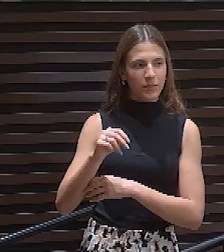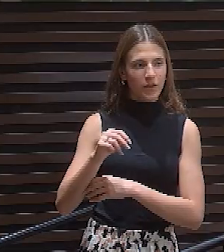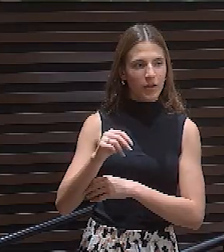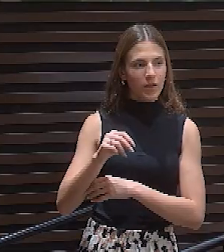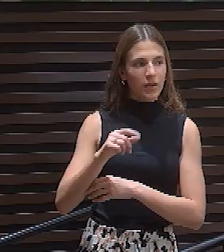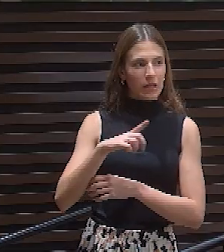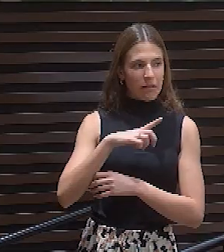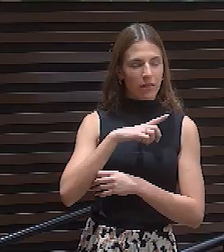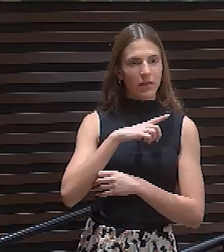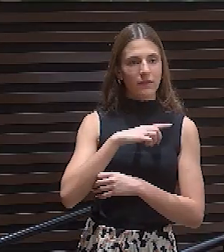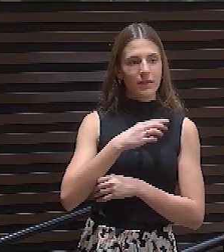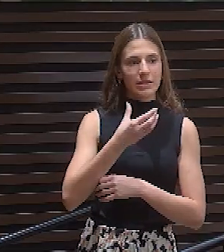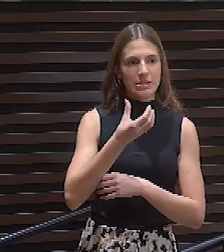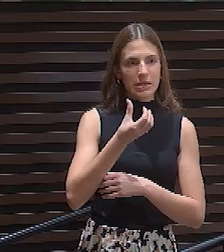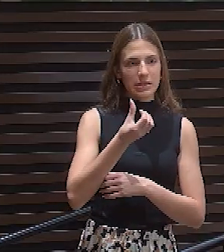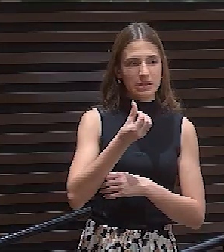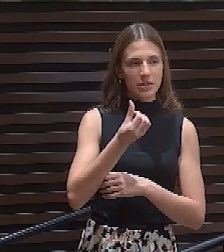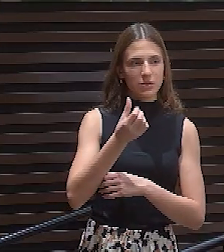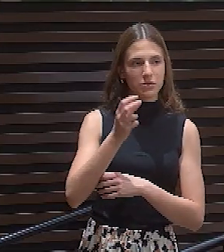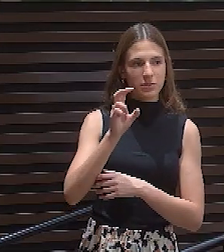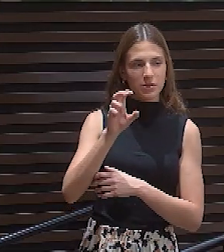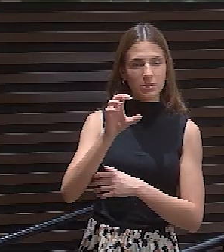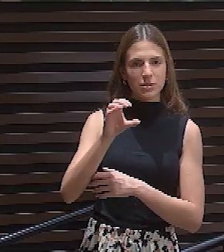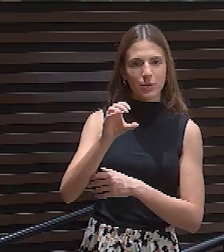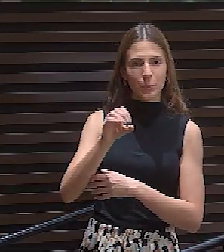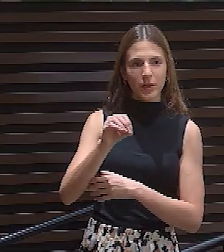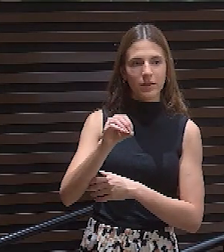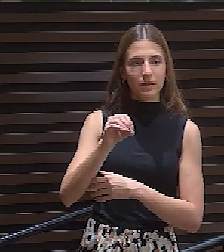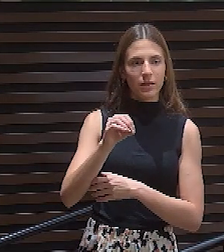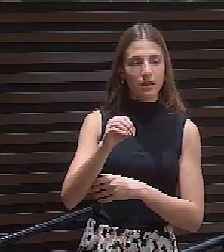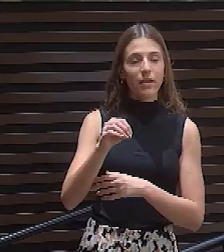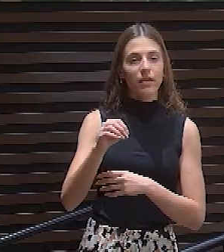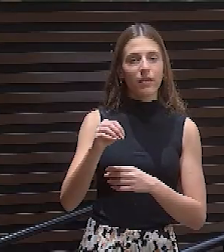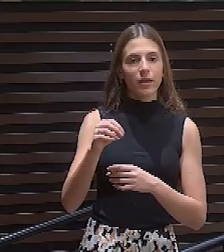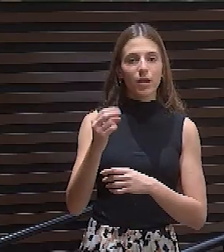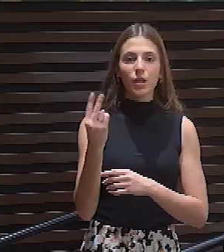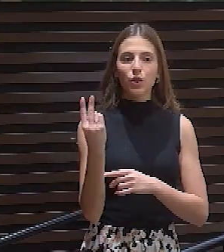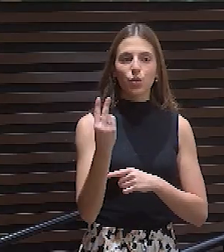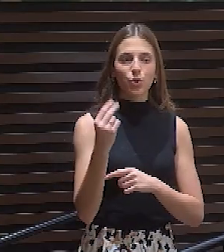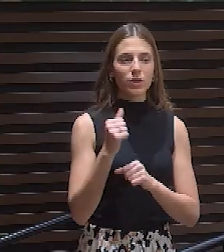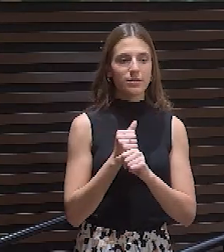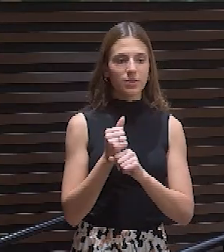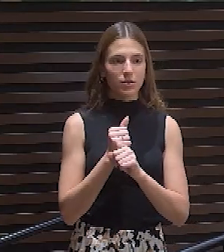quilômetros, em 2 anos. Agora, vai